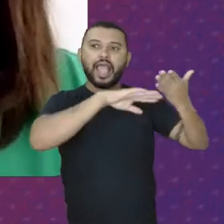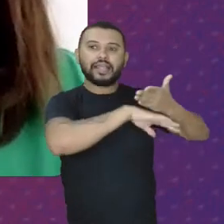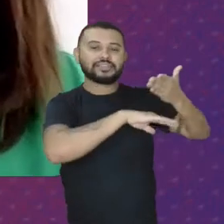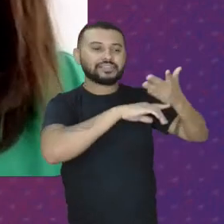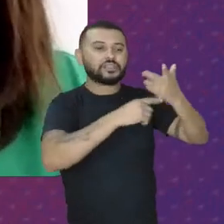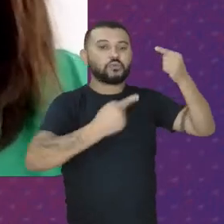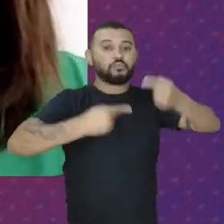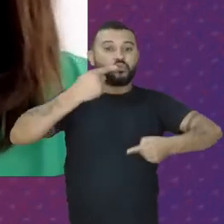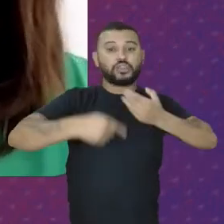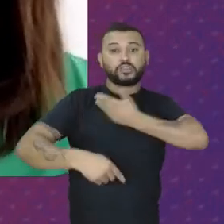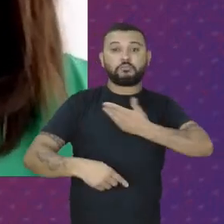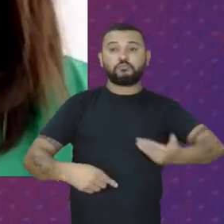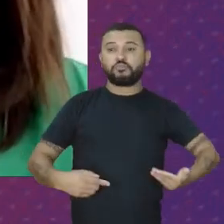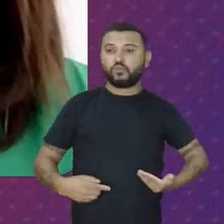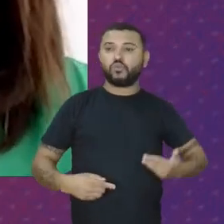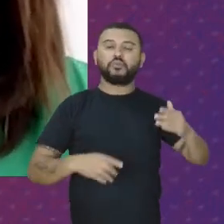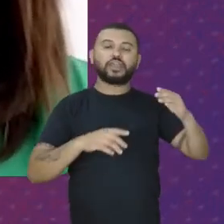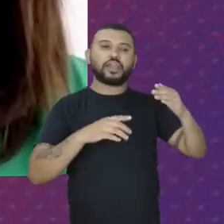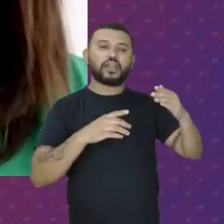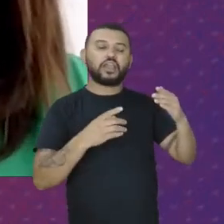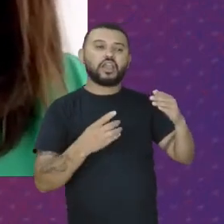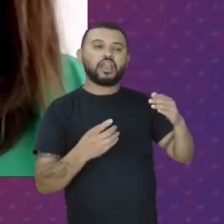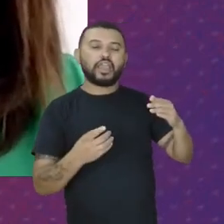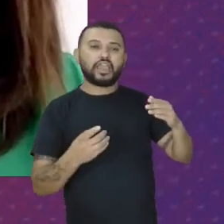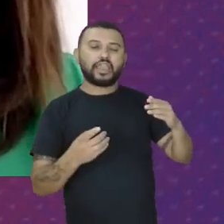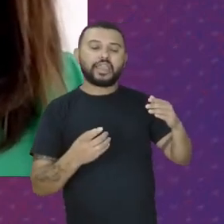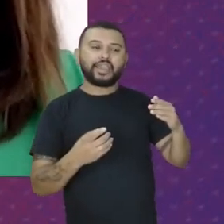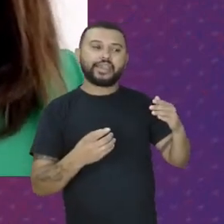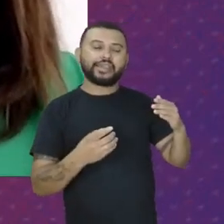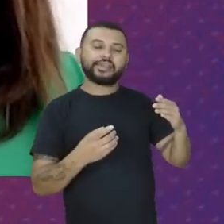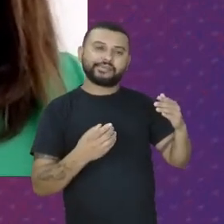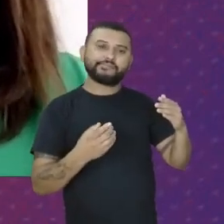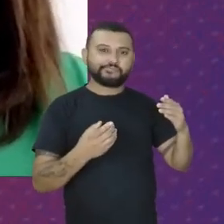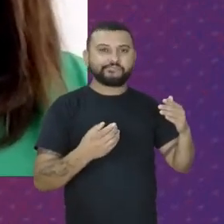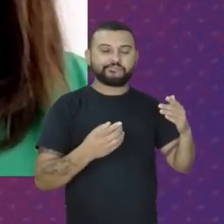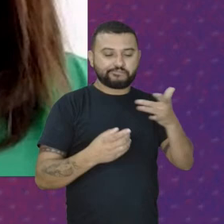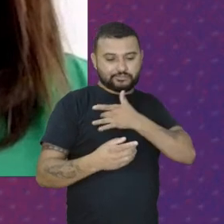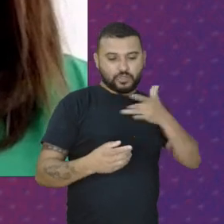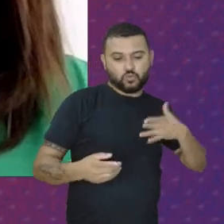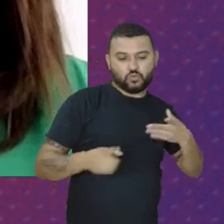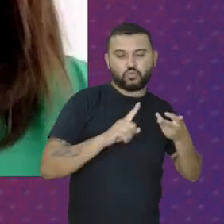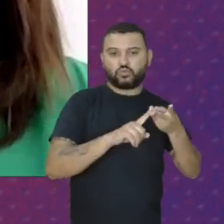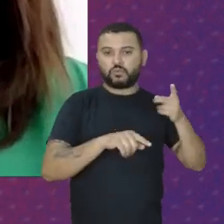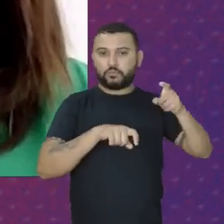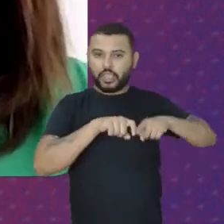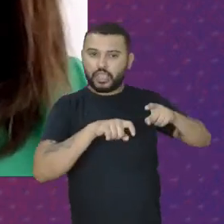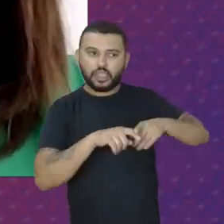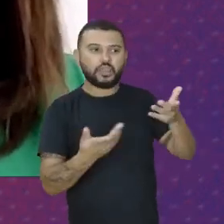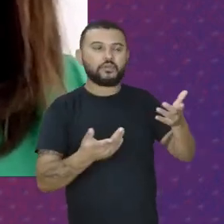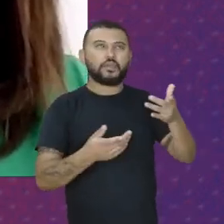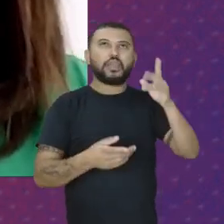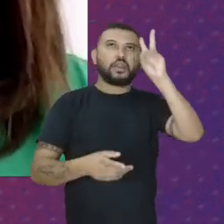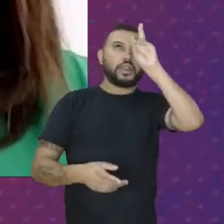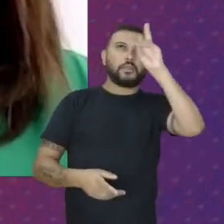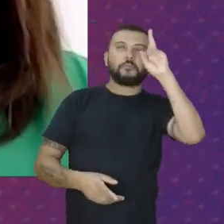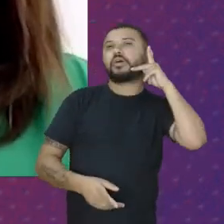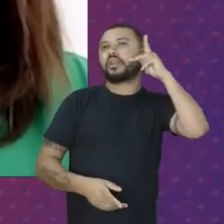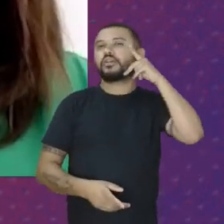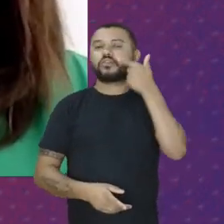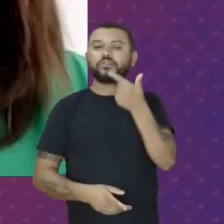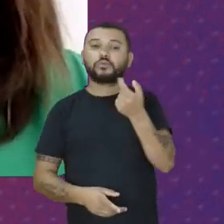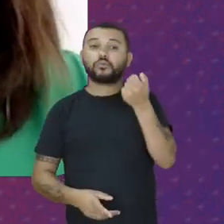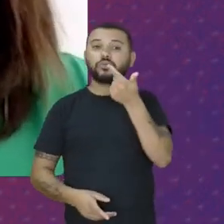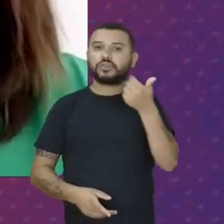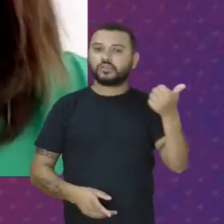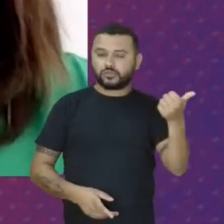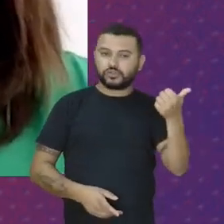acesso às políticas públicas de reabilitação. Na Paraíba, eu lembro que em 2011, quando